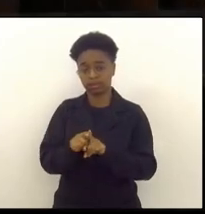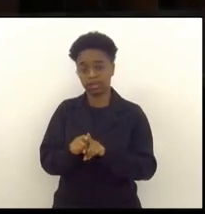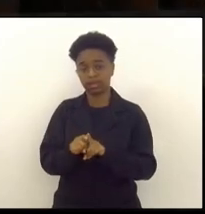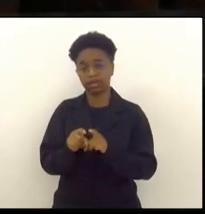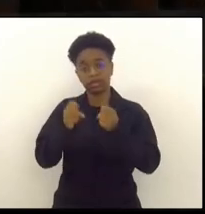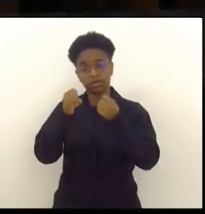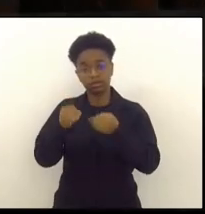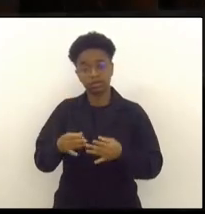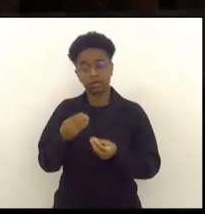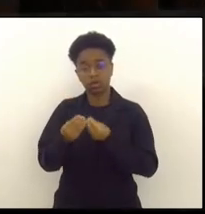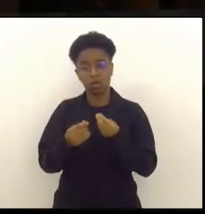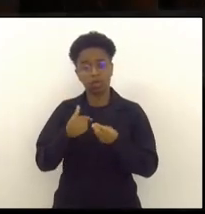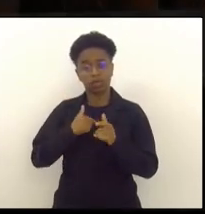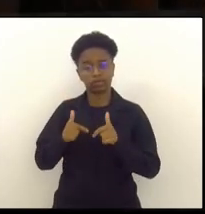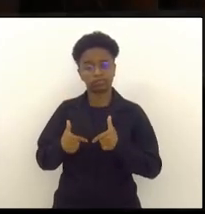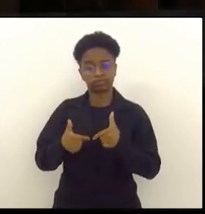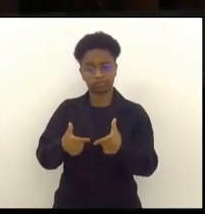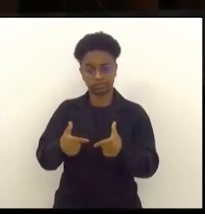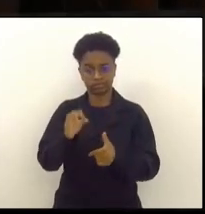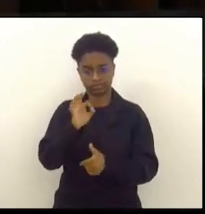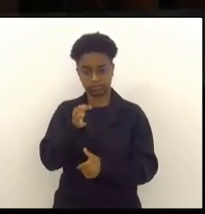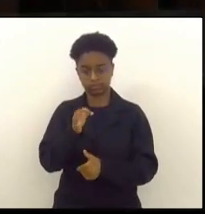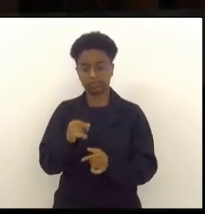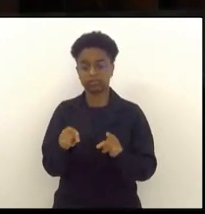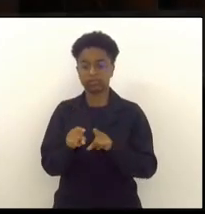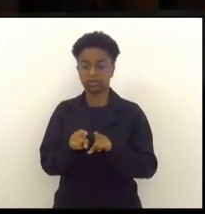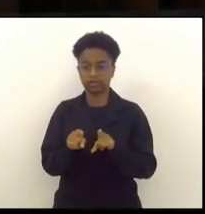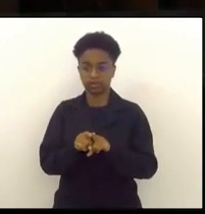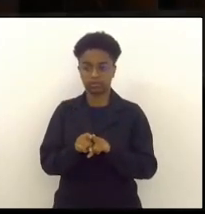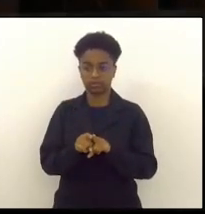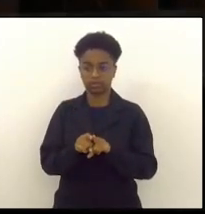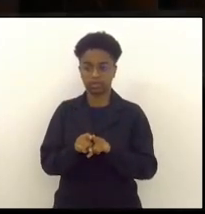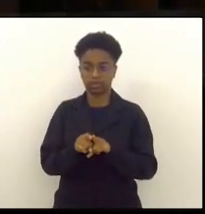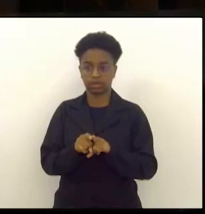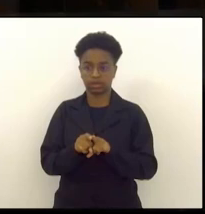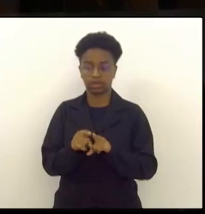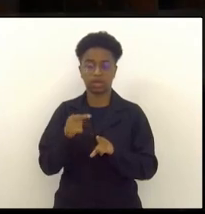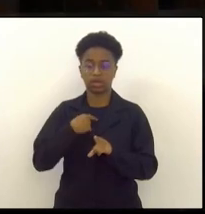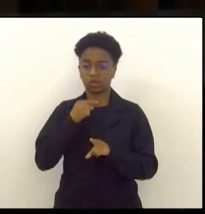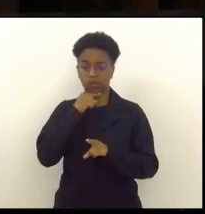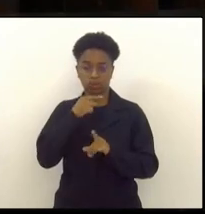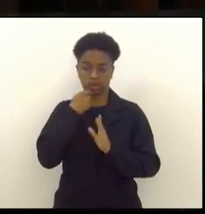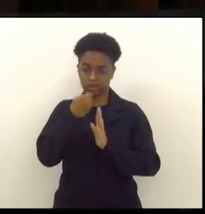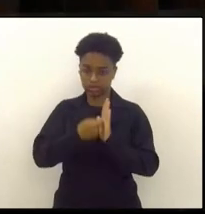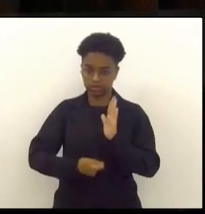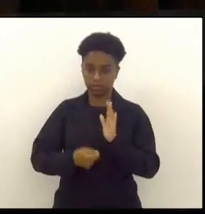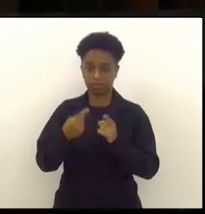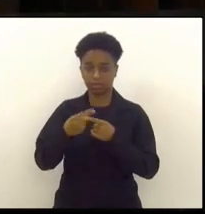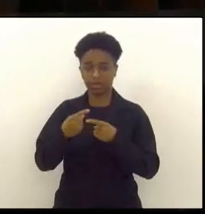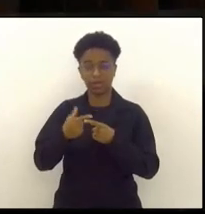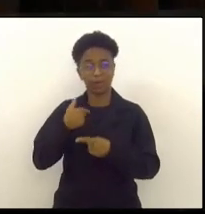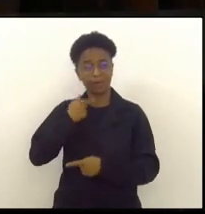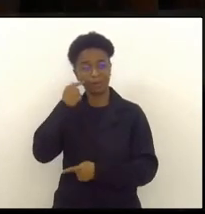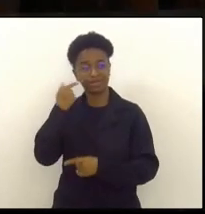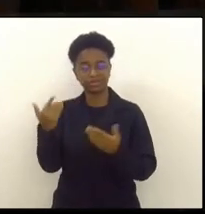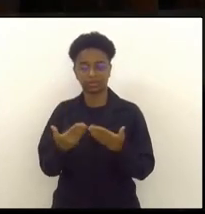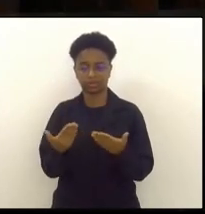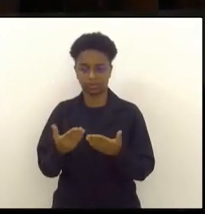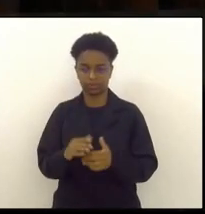a minha forma de atuação, né? Isso eu nem consegui escrever aqui no discurso, porque acabei pensando aqui